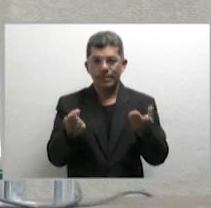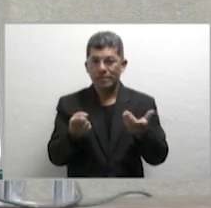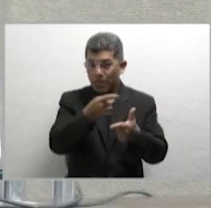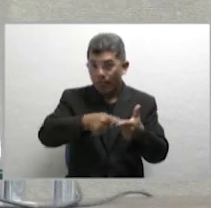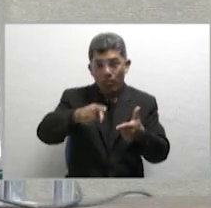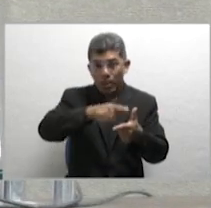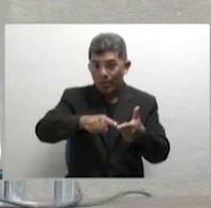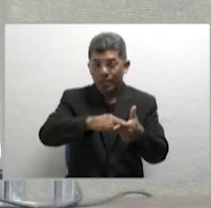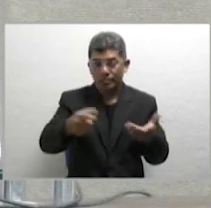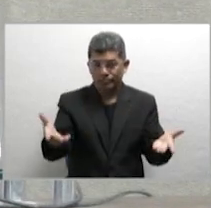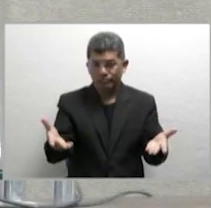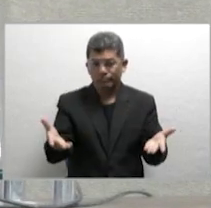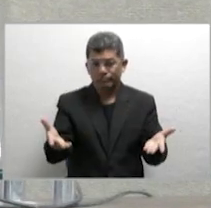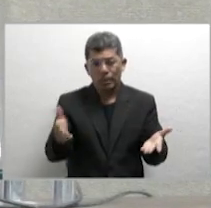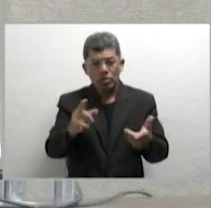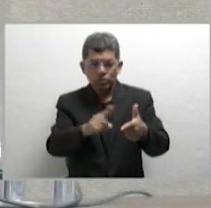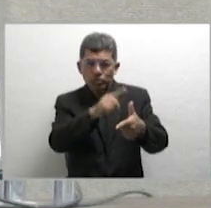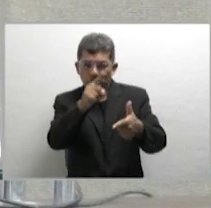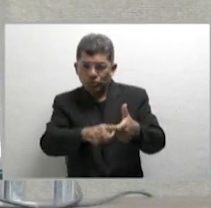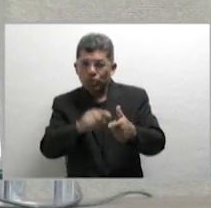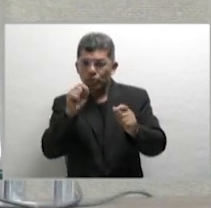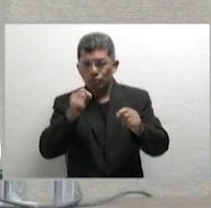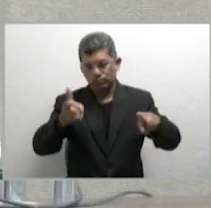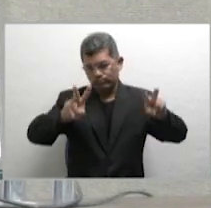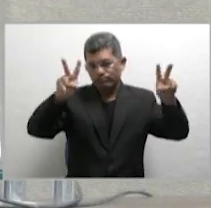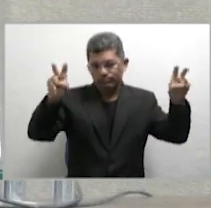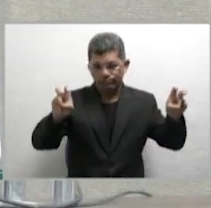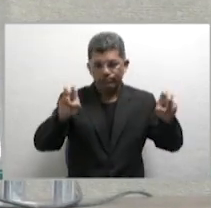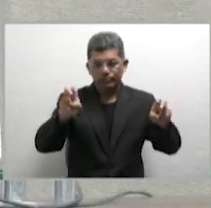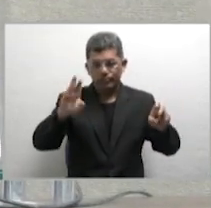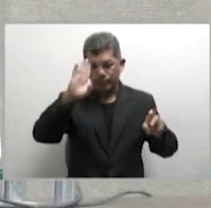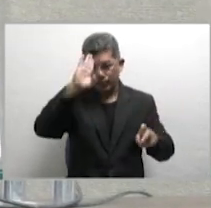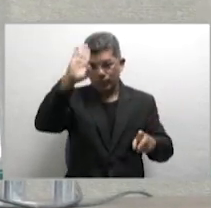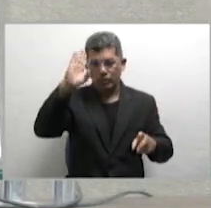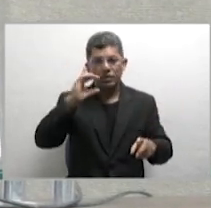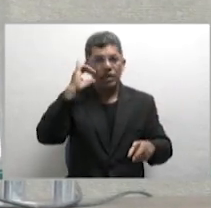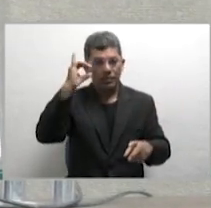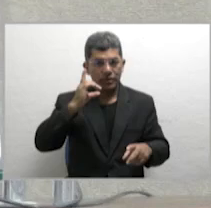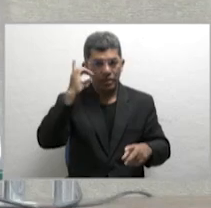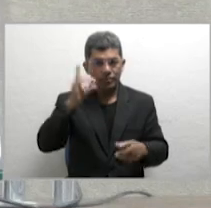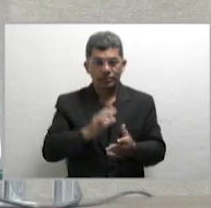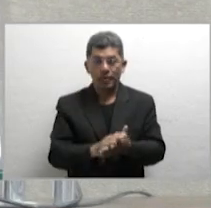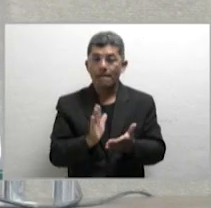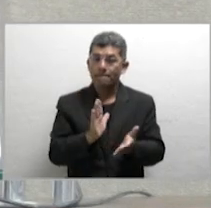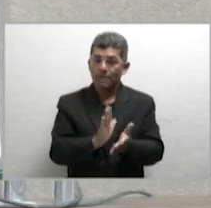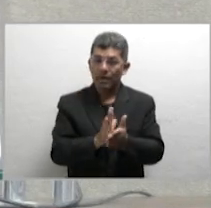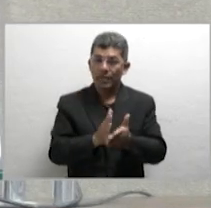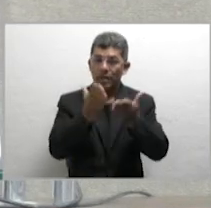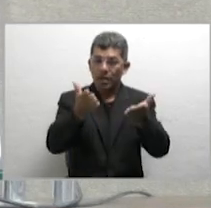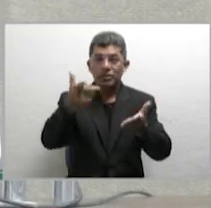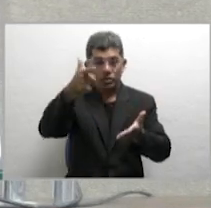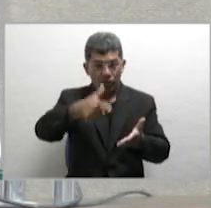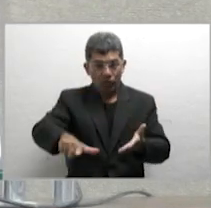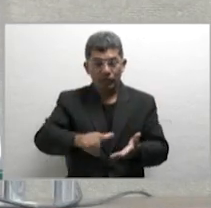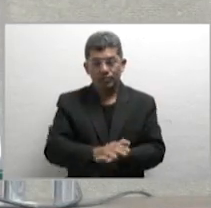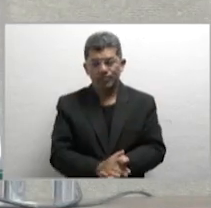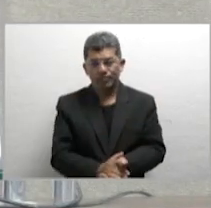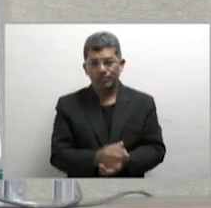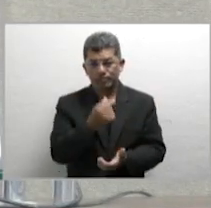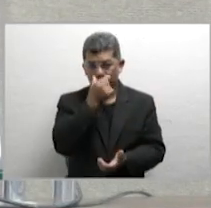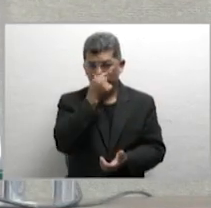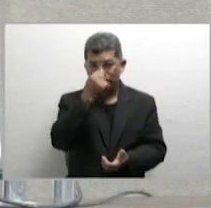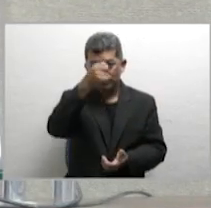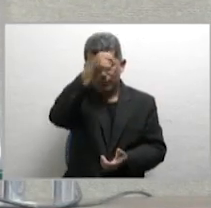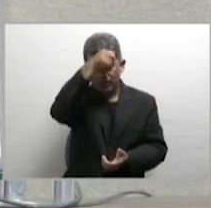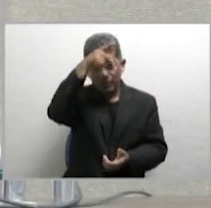situação. O nosso segundo assunto, senhores deputados, é parabenizar mais uma vez a